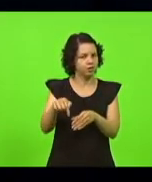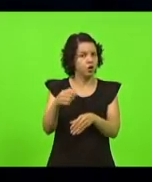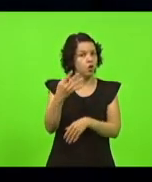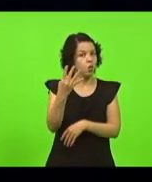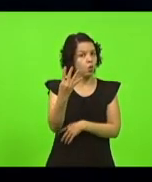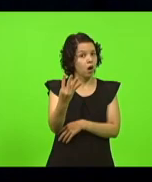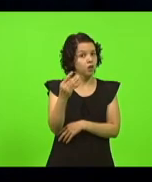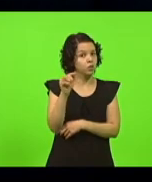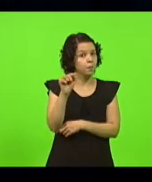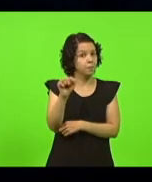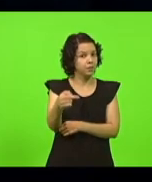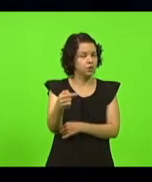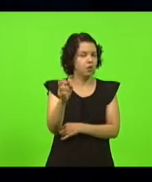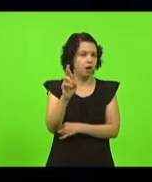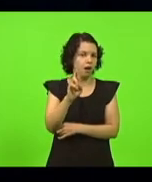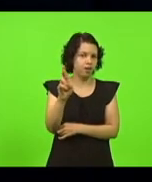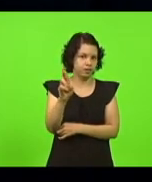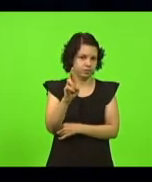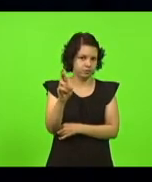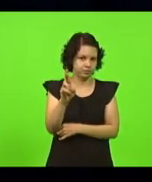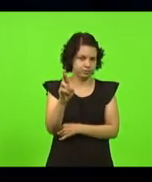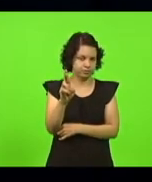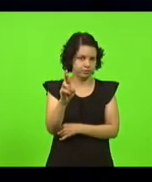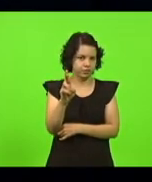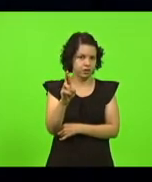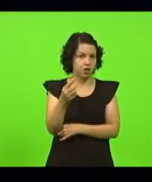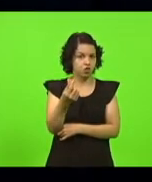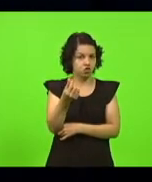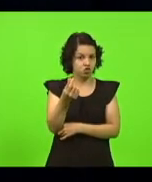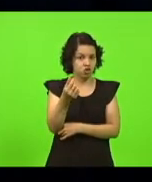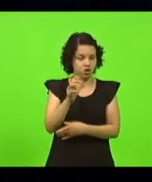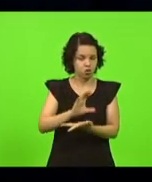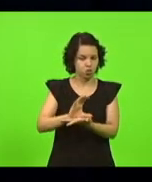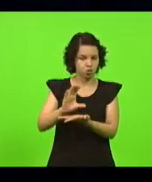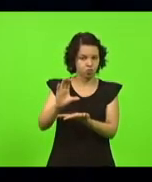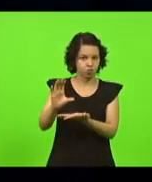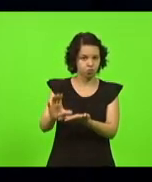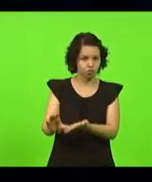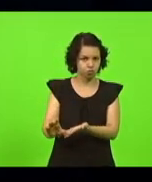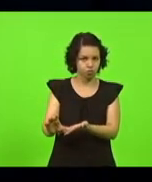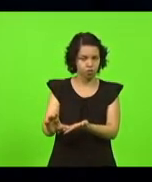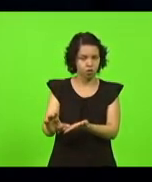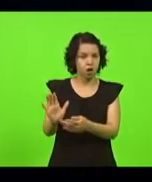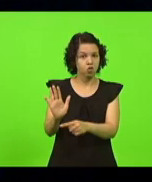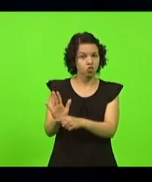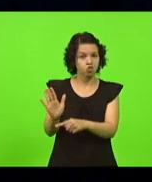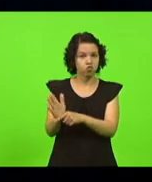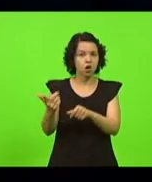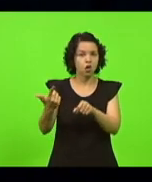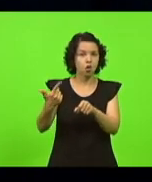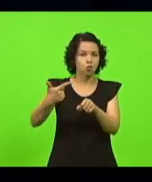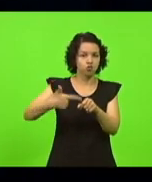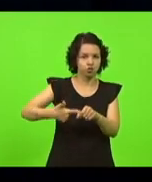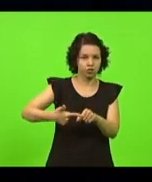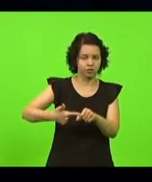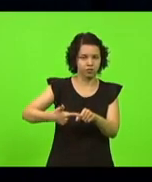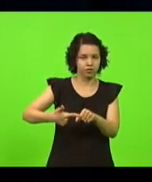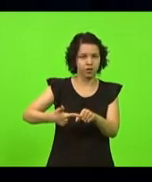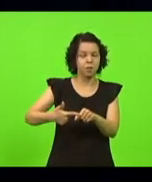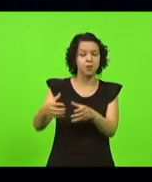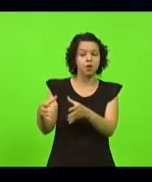R$ 4.000 de auxílio combustível para a categoria que mais ganha em Estado de Santa